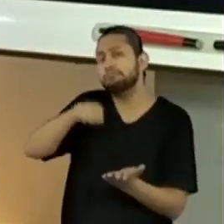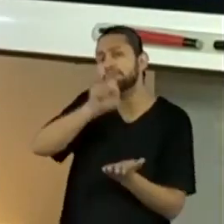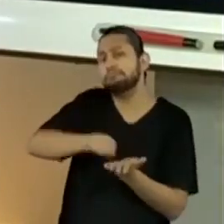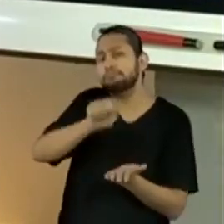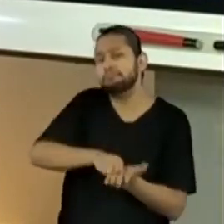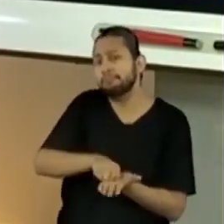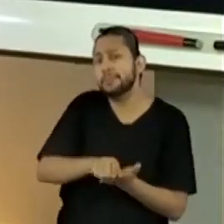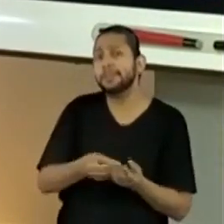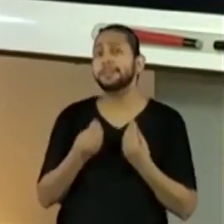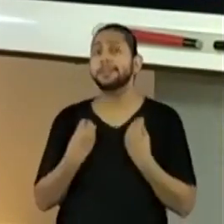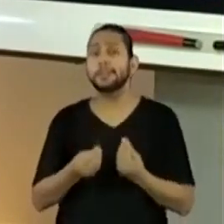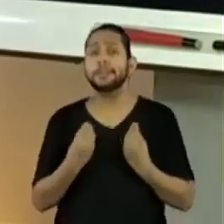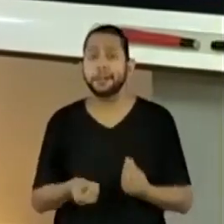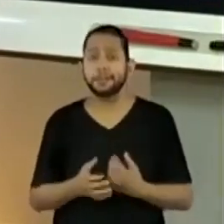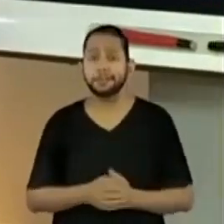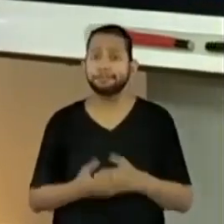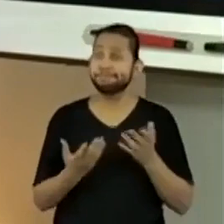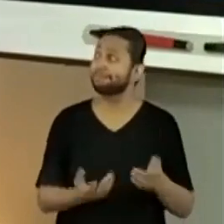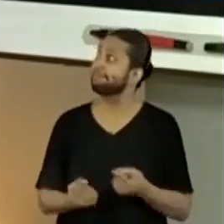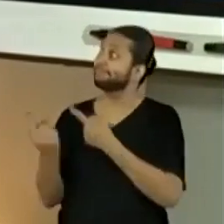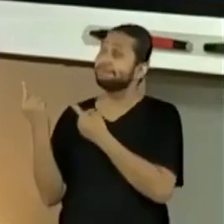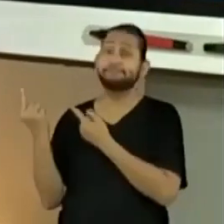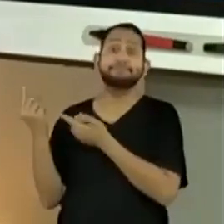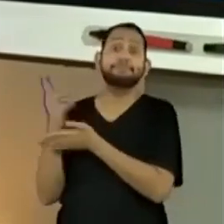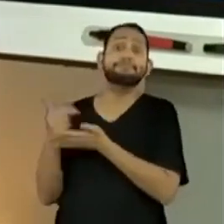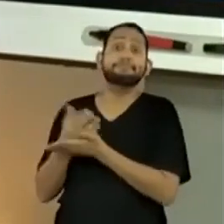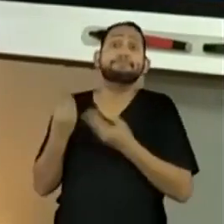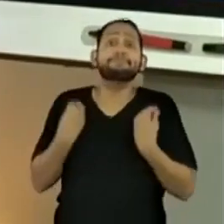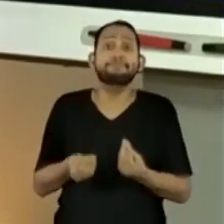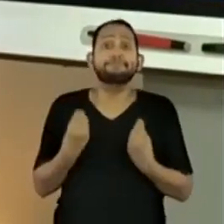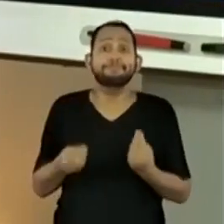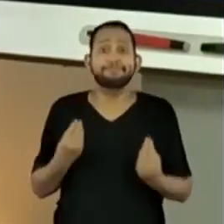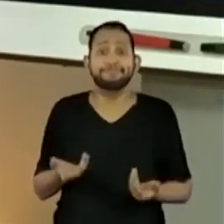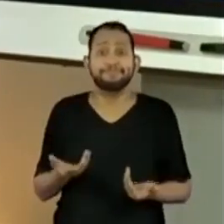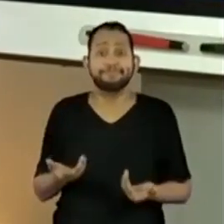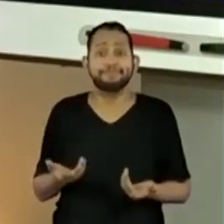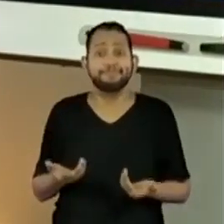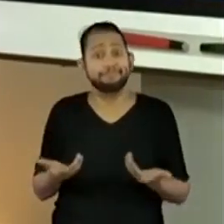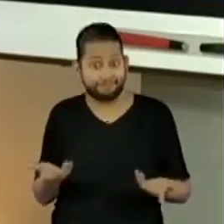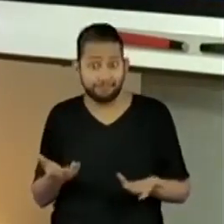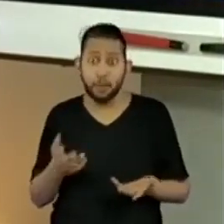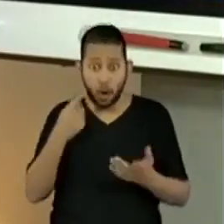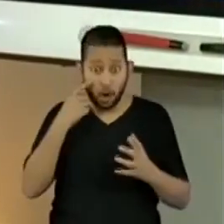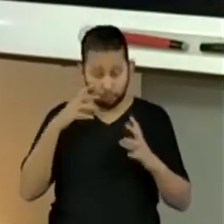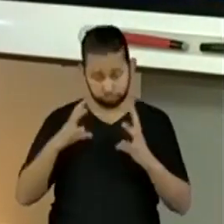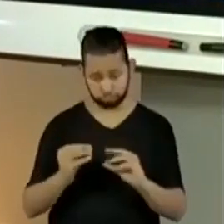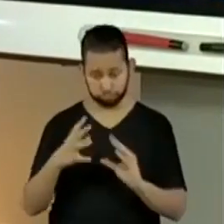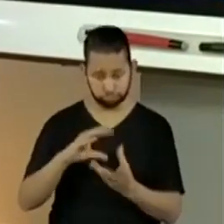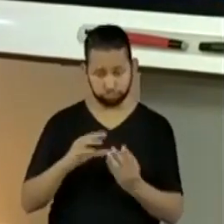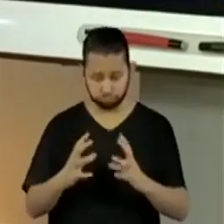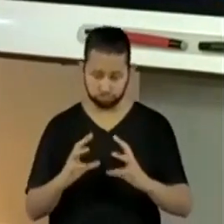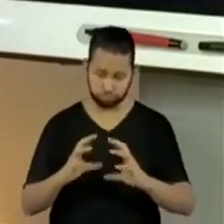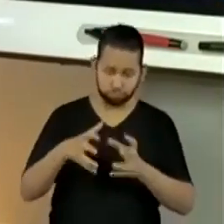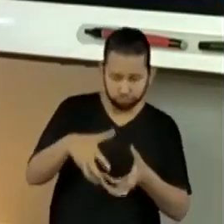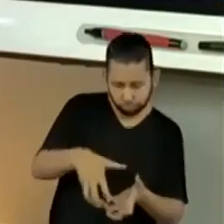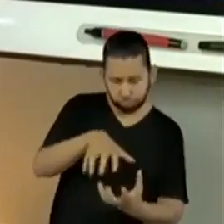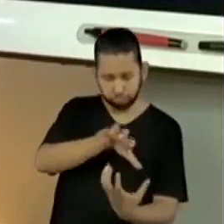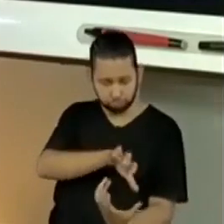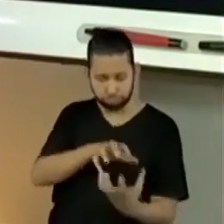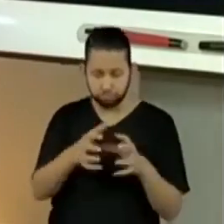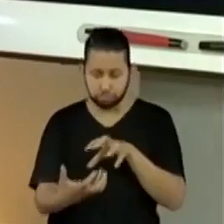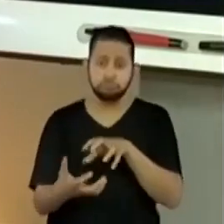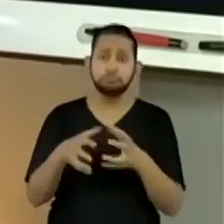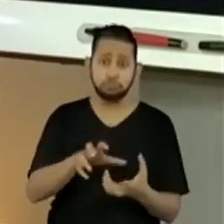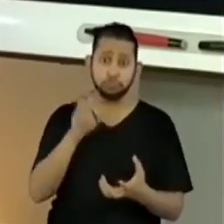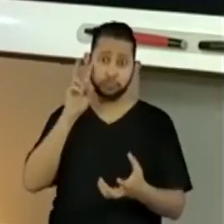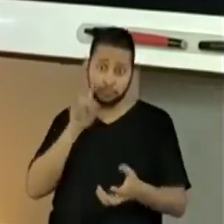com essa figura representada num desenho? Quais são as estratégias que eu posso utilizar para